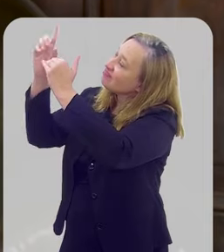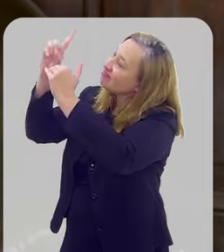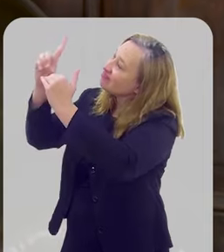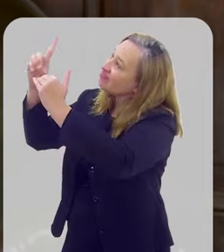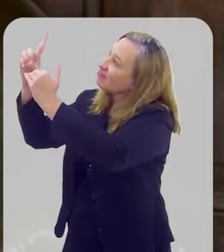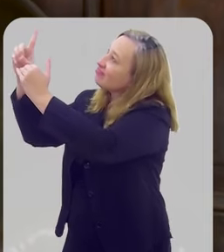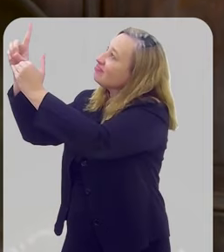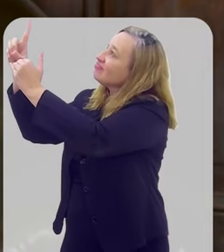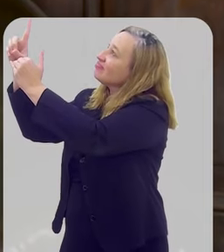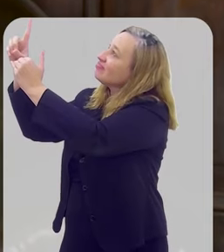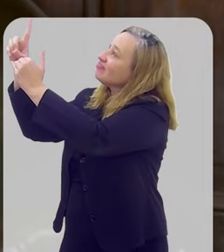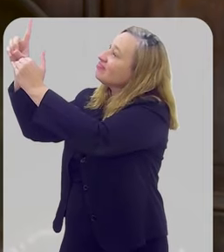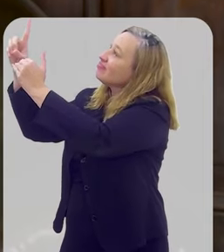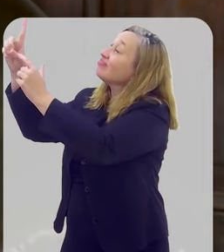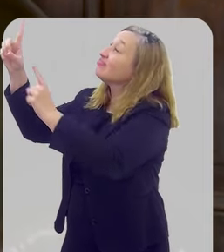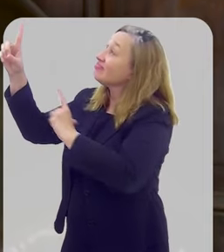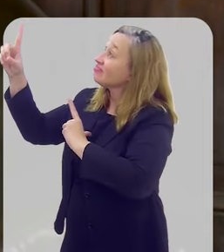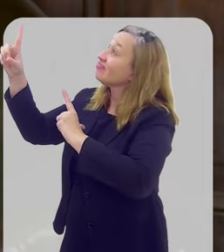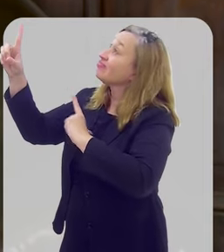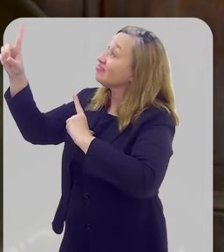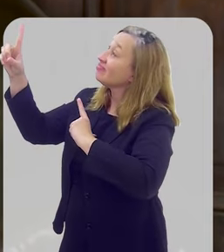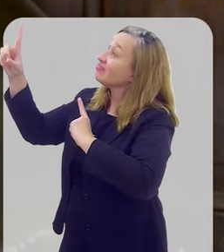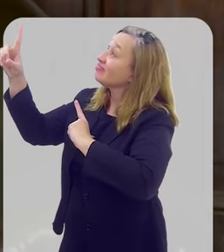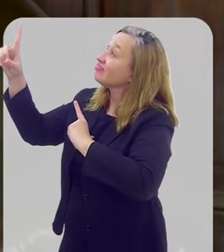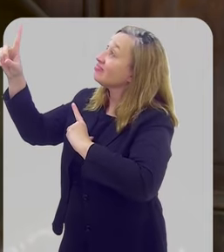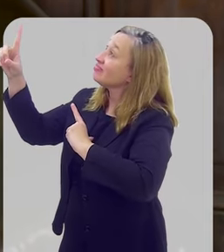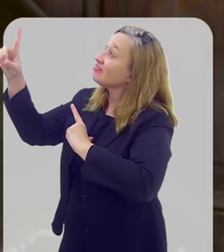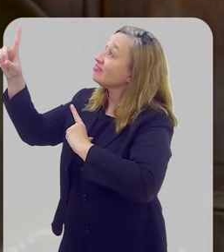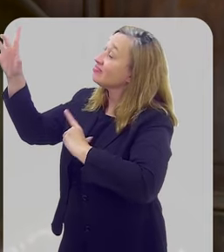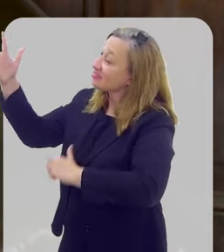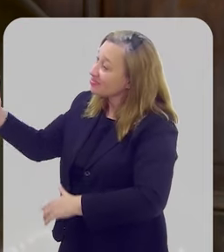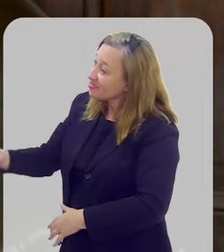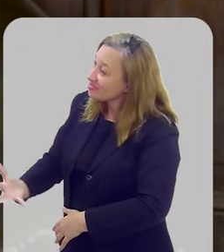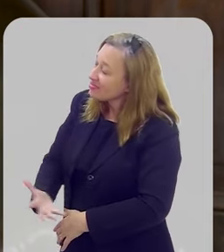Deus e alcançar teu